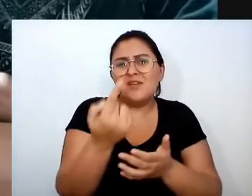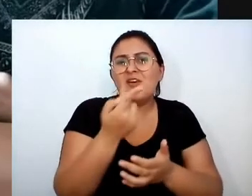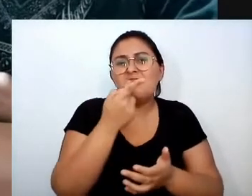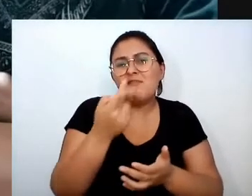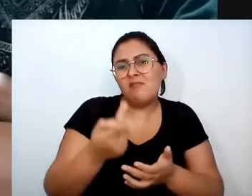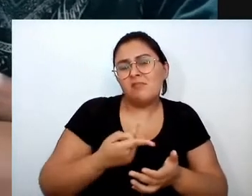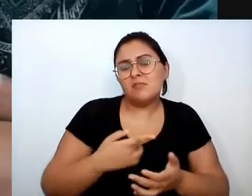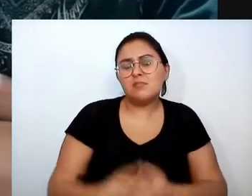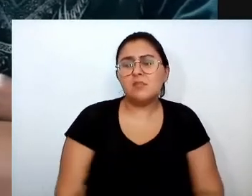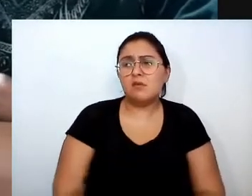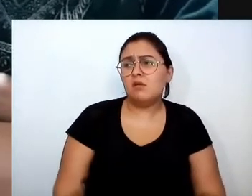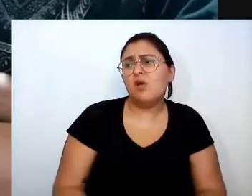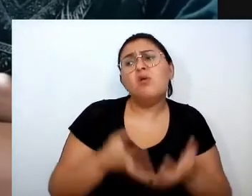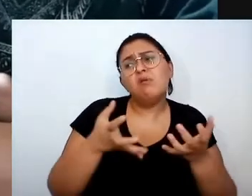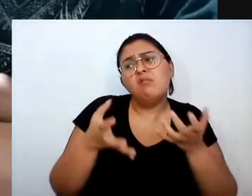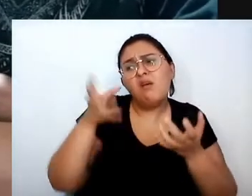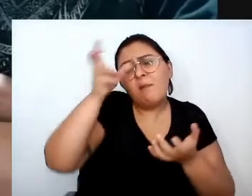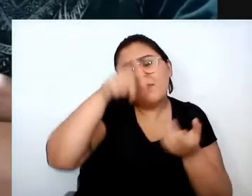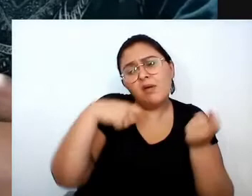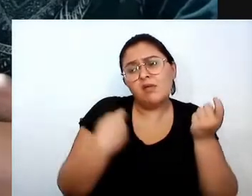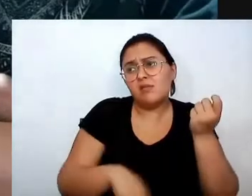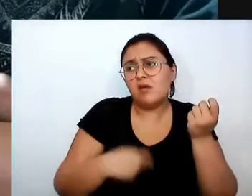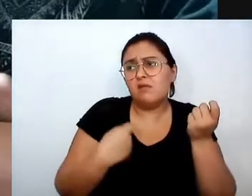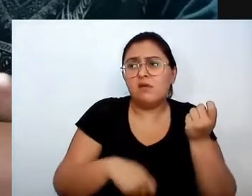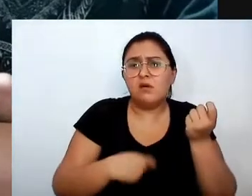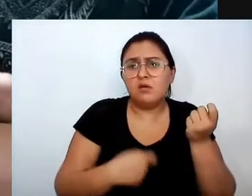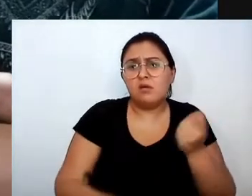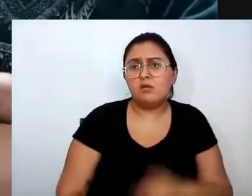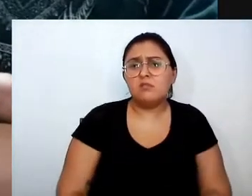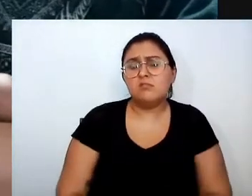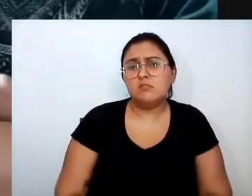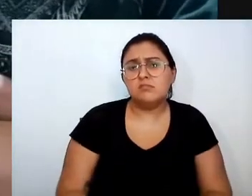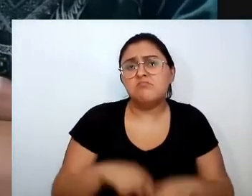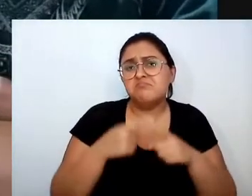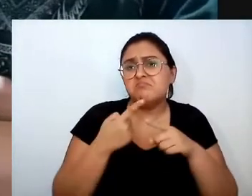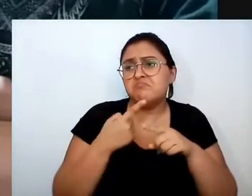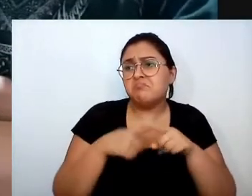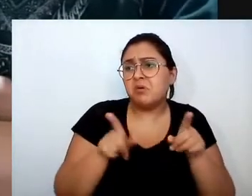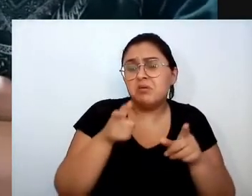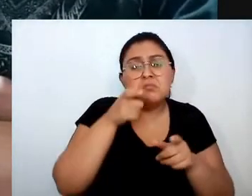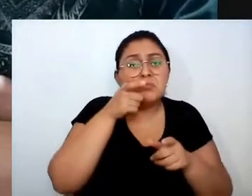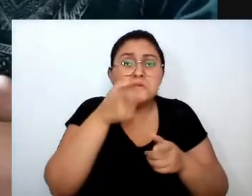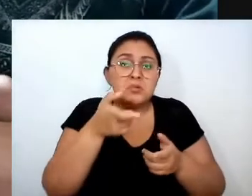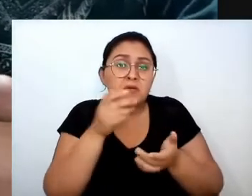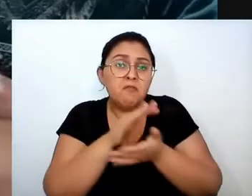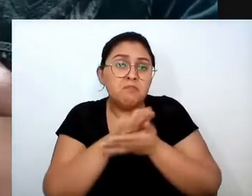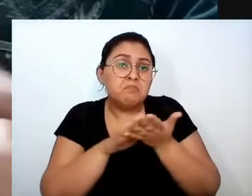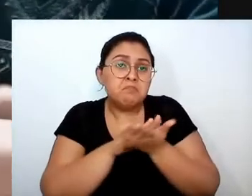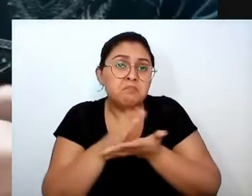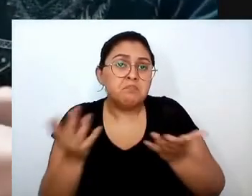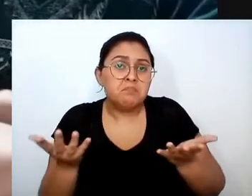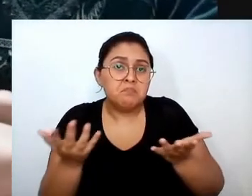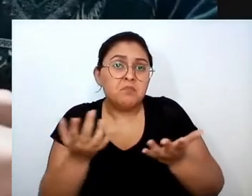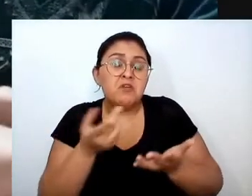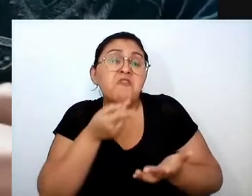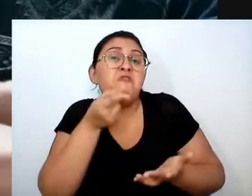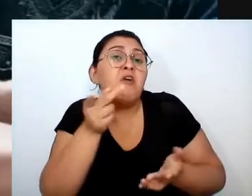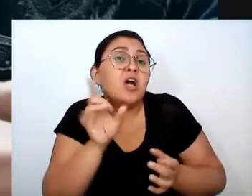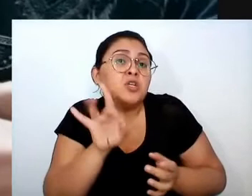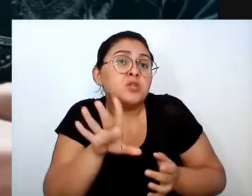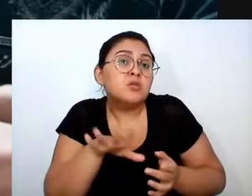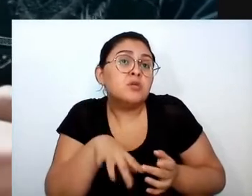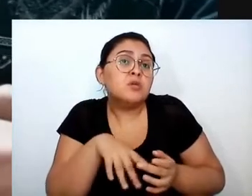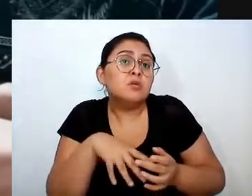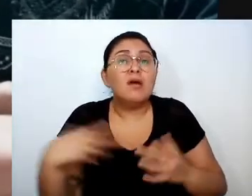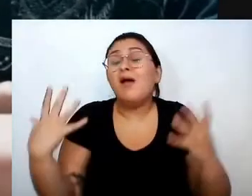"Eu queria muito aprender a tocar violão", uhum, mas não se interessa. Só faz dizer essa sim, frase. Acho muito bonito